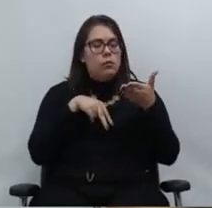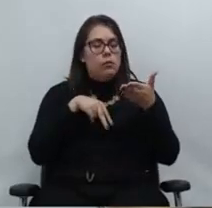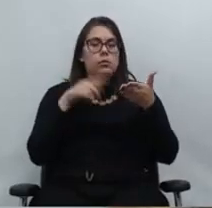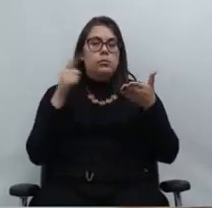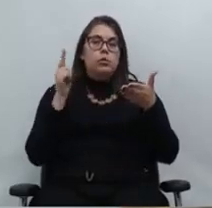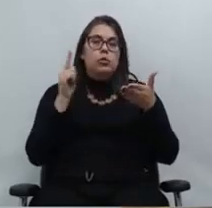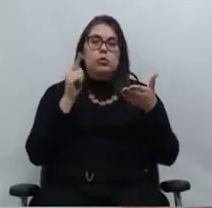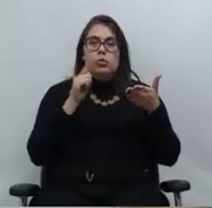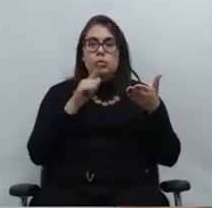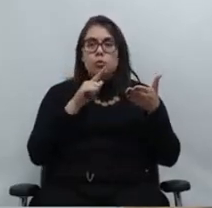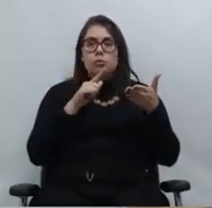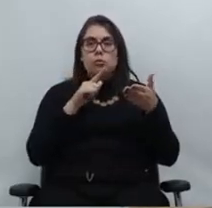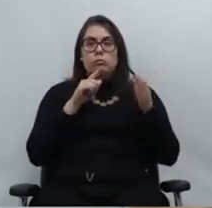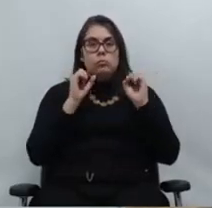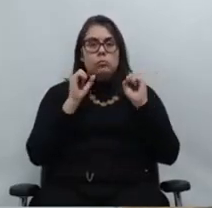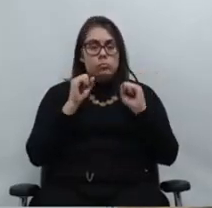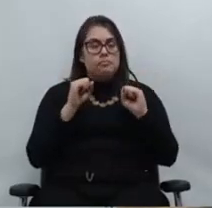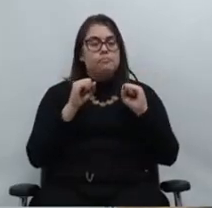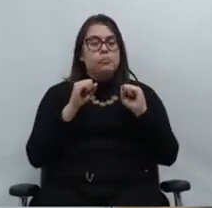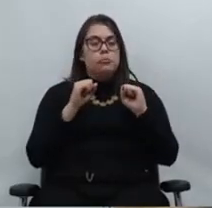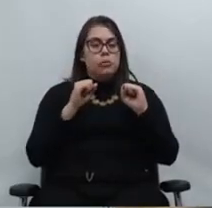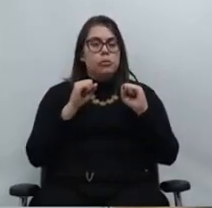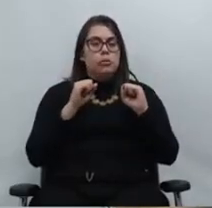utilizar essa oportunidade para que possamos